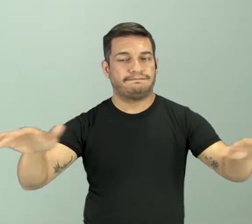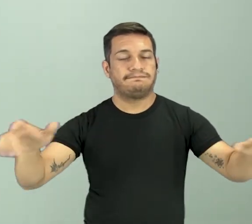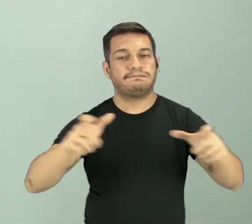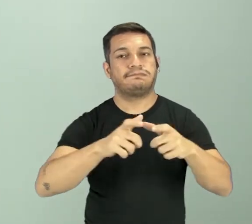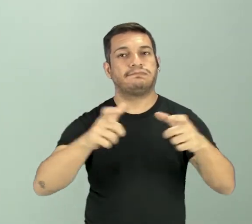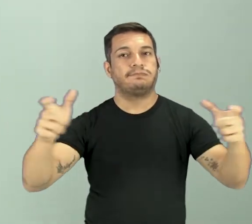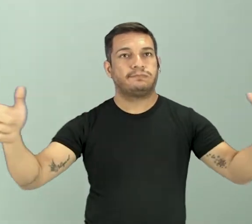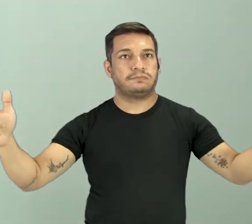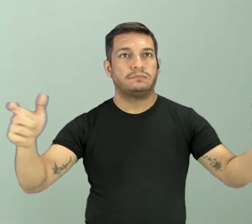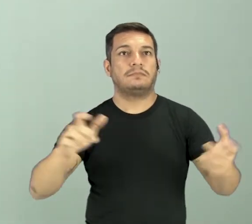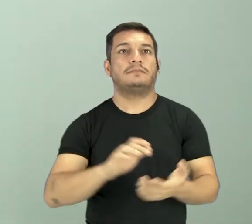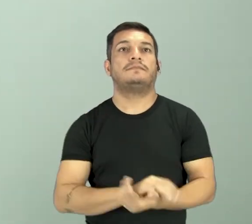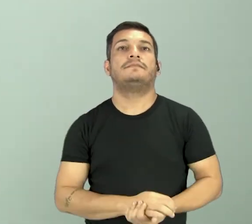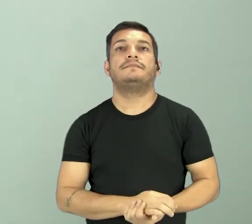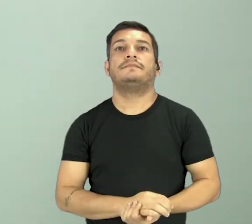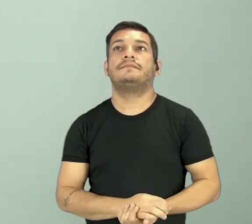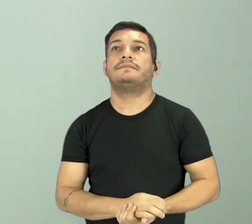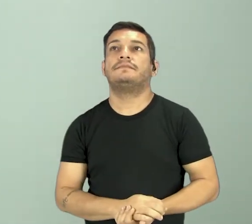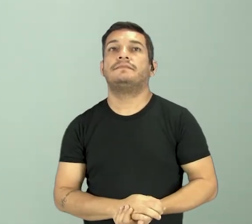tensão.